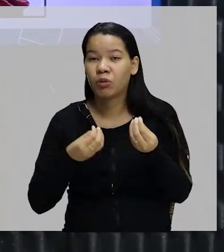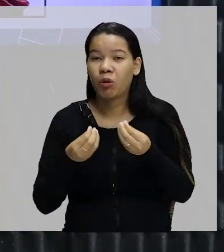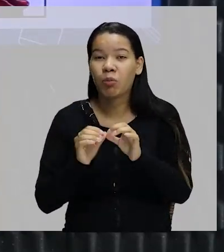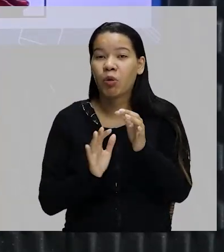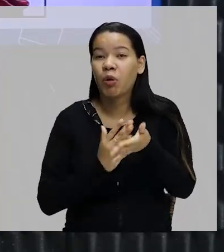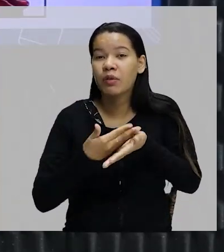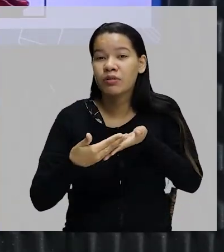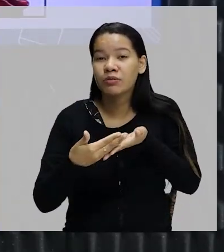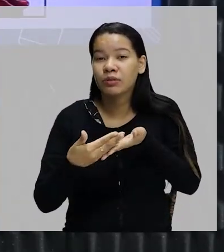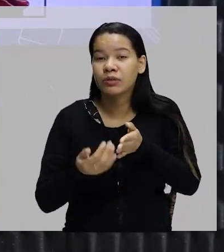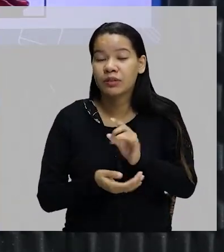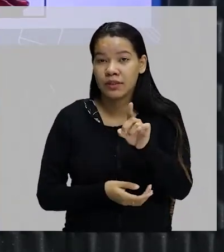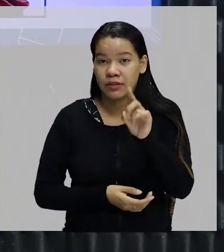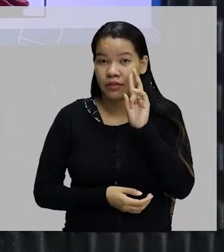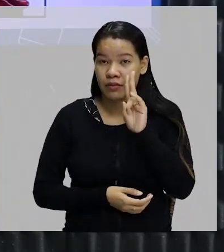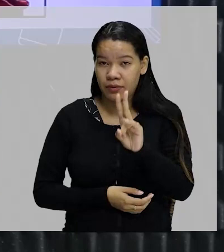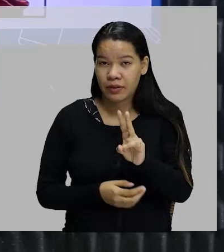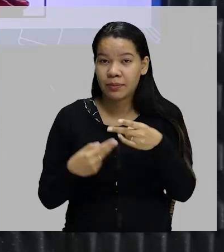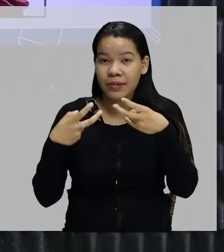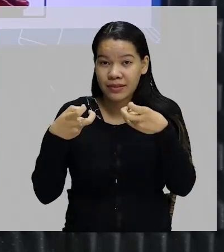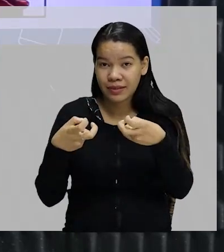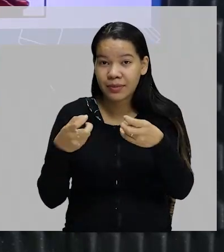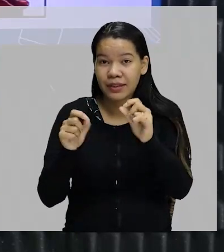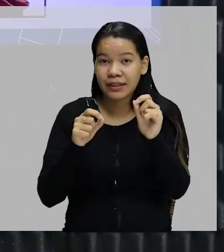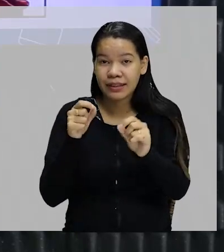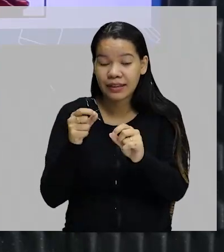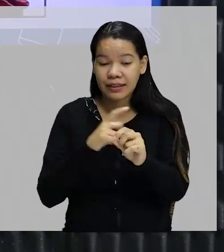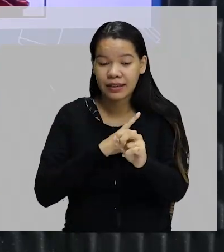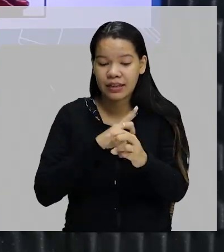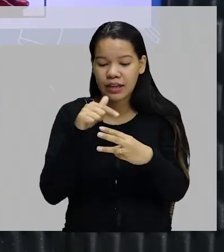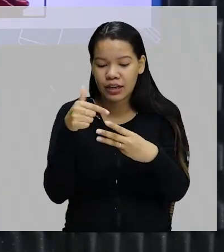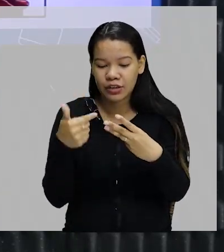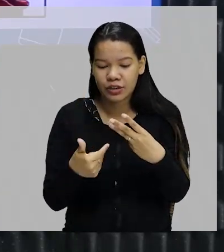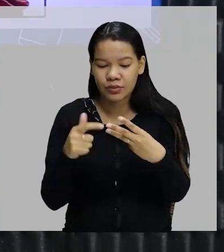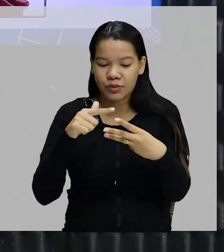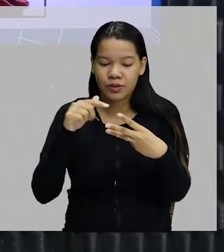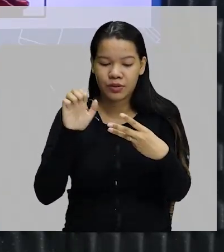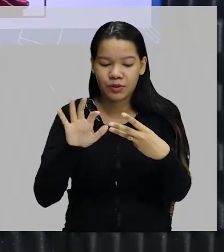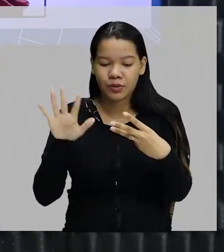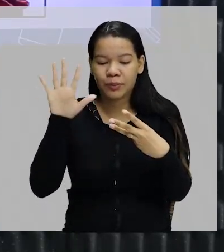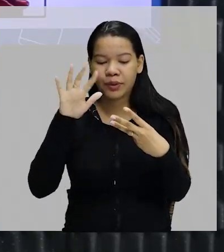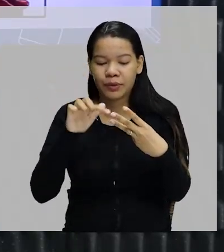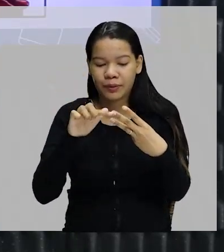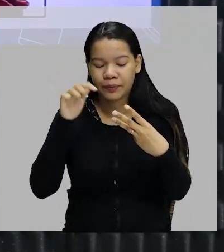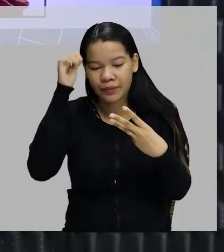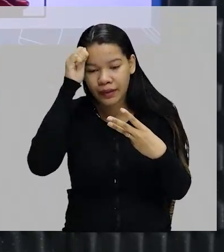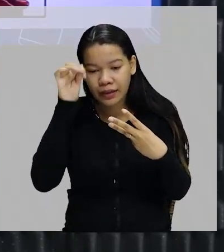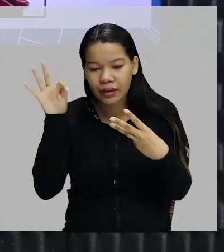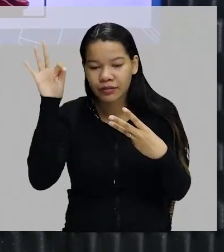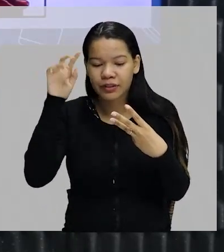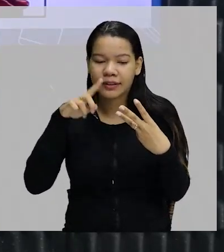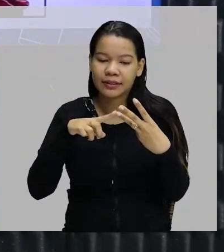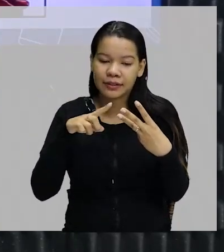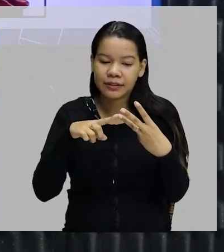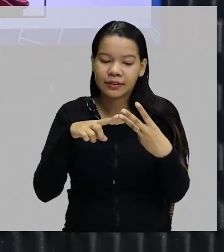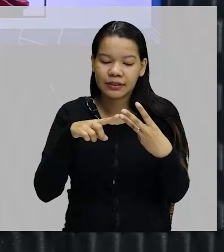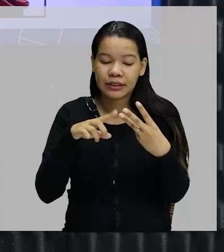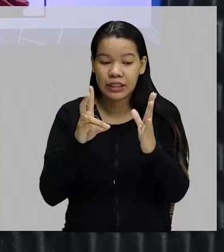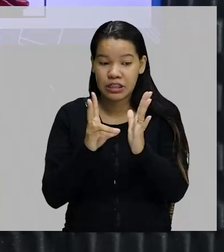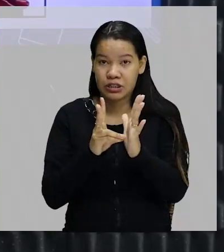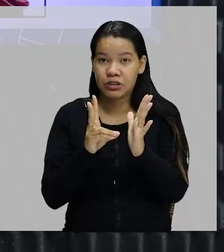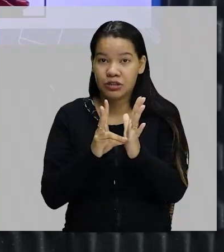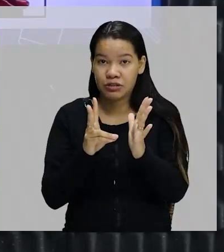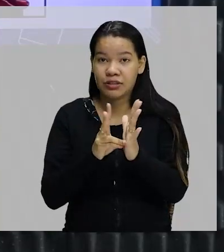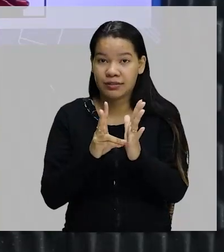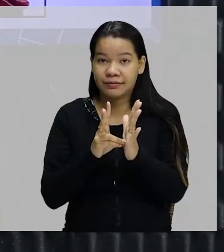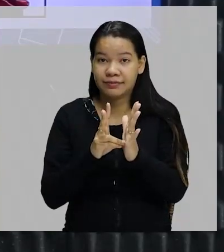surge. E lá vocês verão que existem essas três figuras aqui, ó, o europeu, A figura africana e a figura